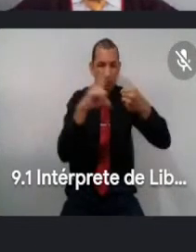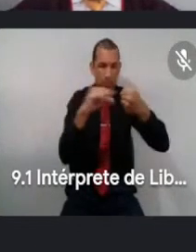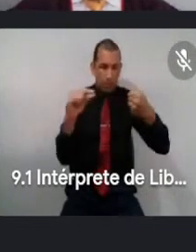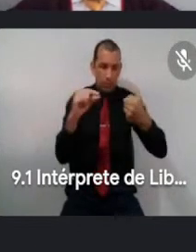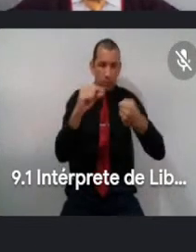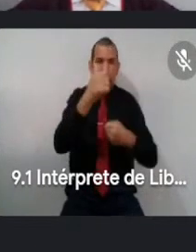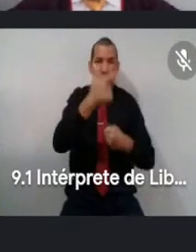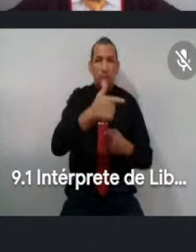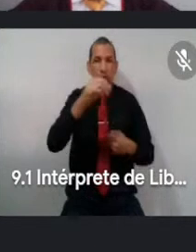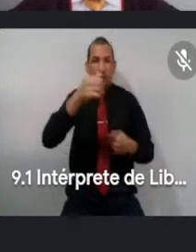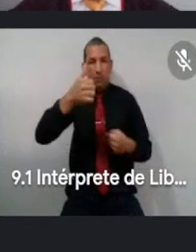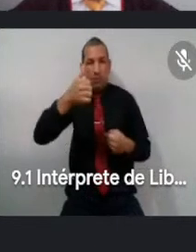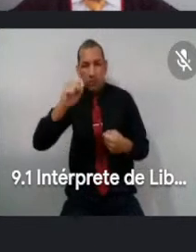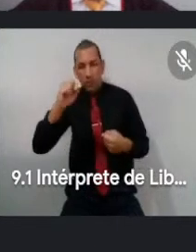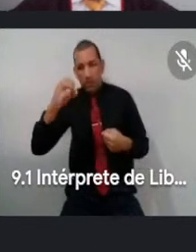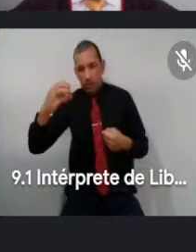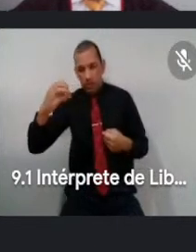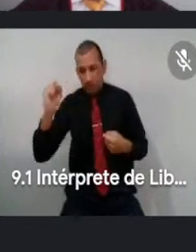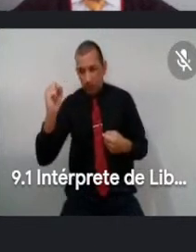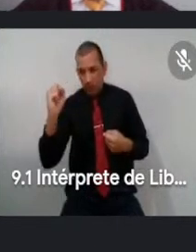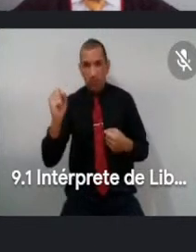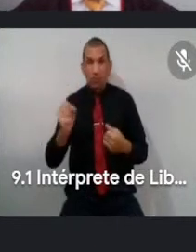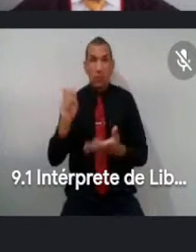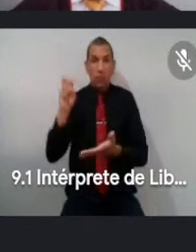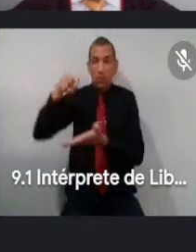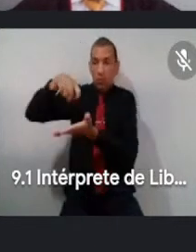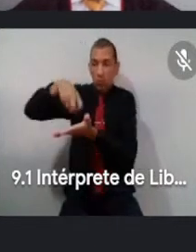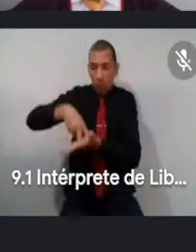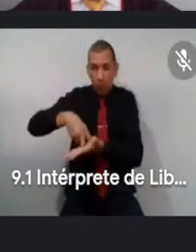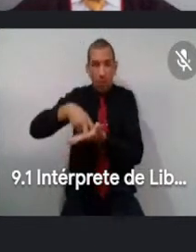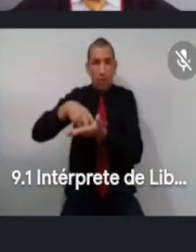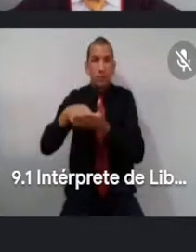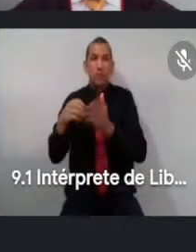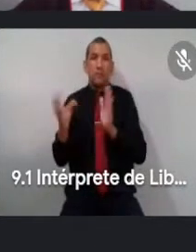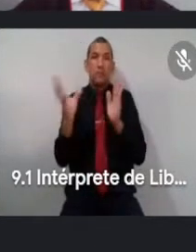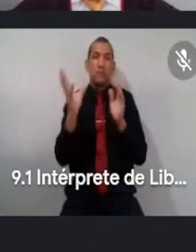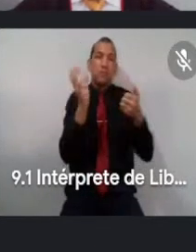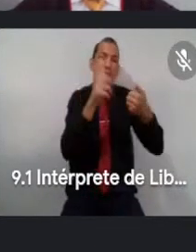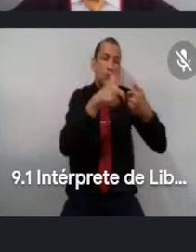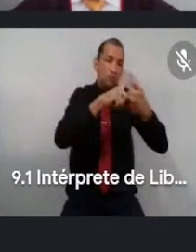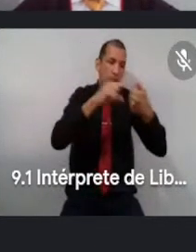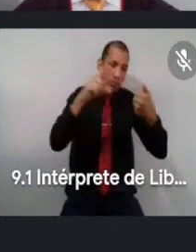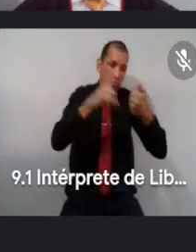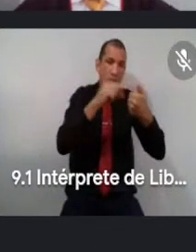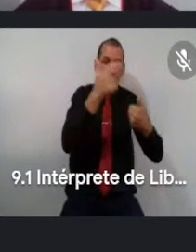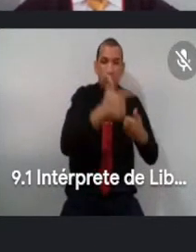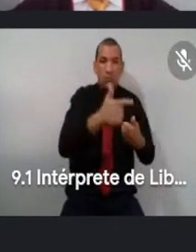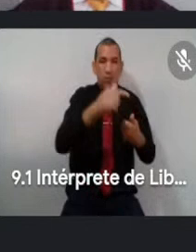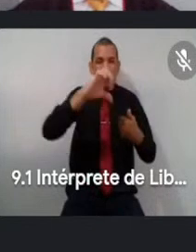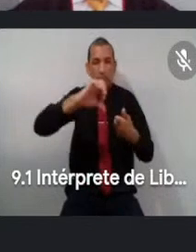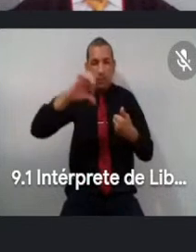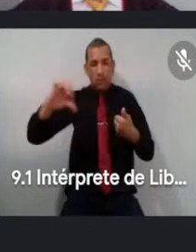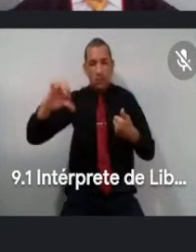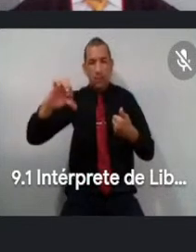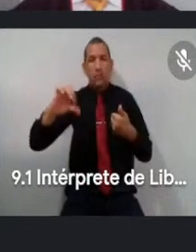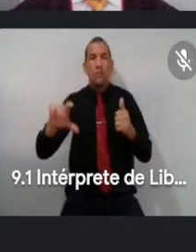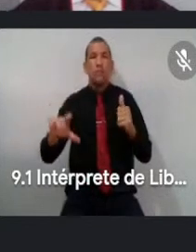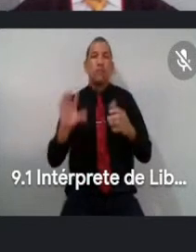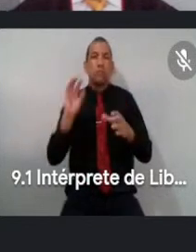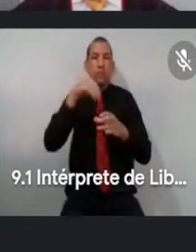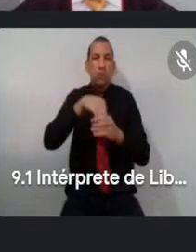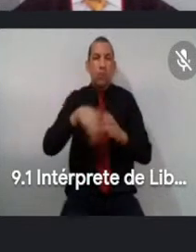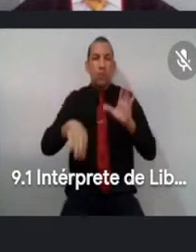caput do Código Penal e condenar os como incurso nas penas do artigo 299 do código eleitoral